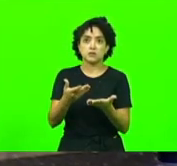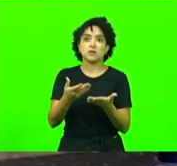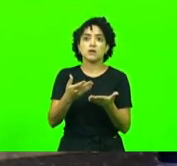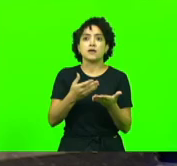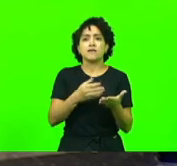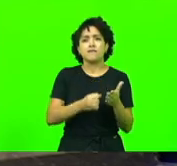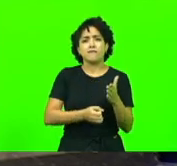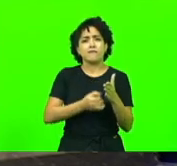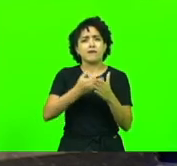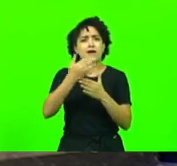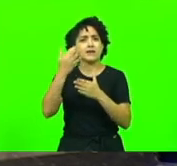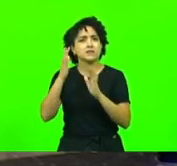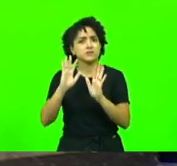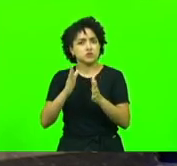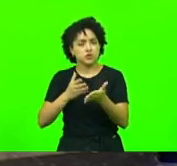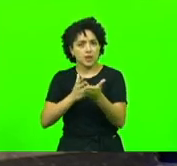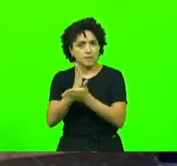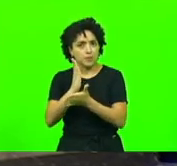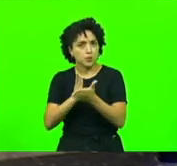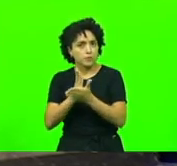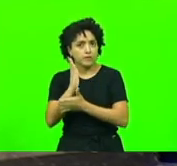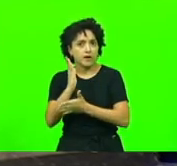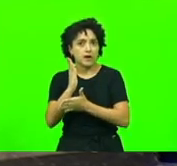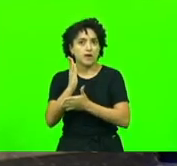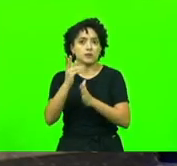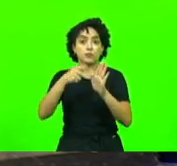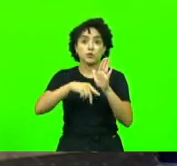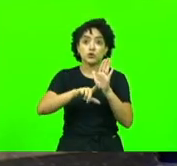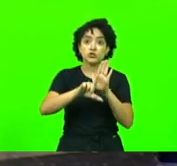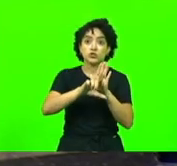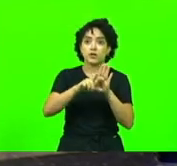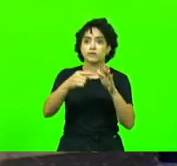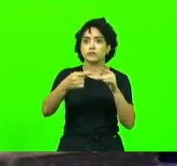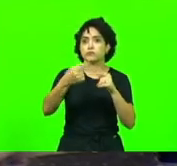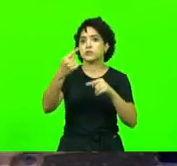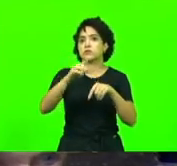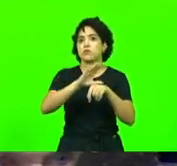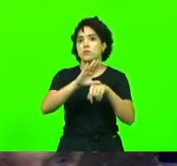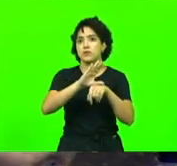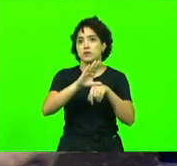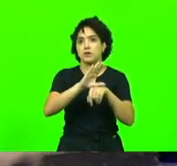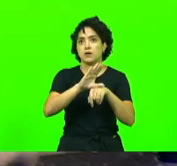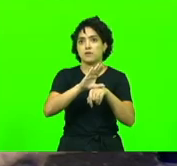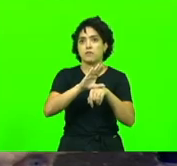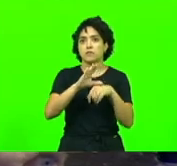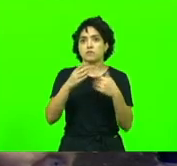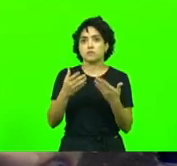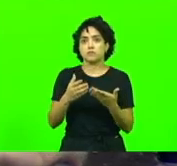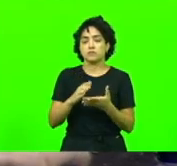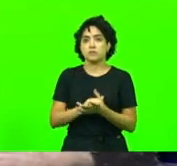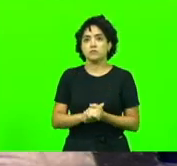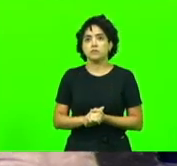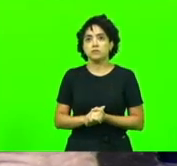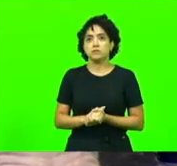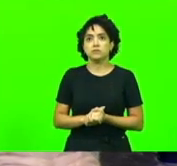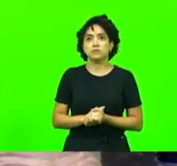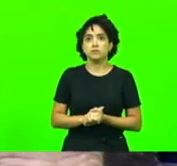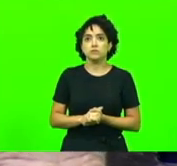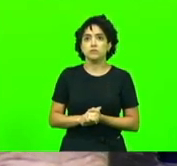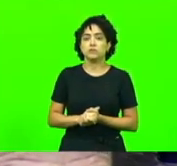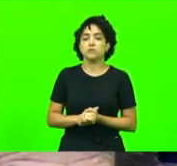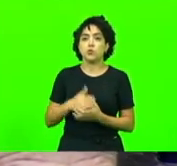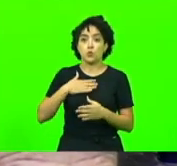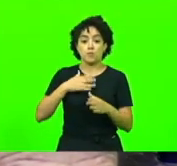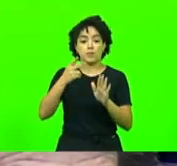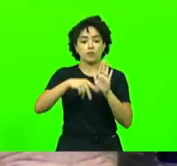por conveniência, já aprovaram projetos inconstitucionais aqui. Eu nem estou dizendo que o meu não é. Aliás, que o meu seja. O meu é constitucional e eu